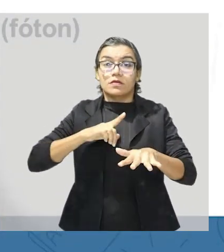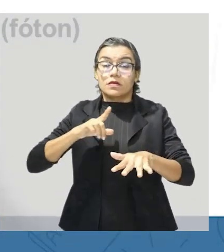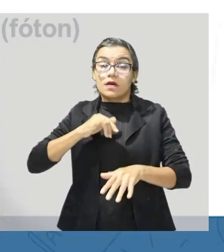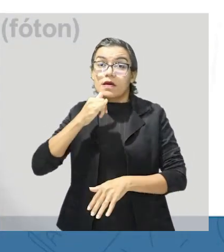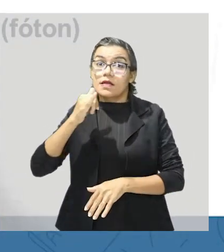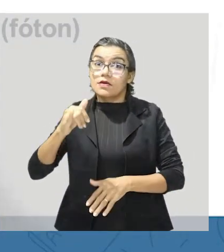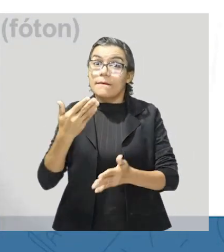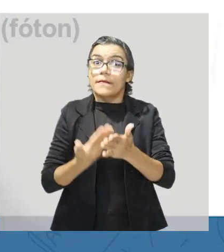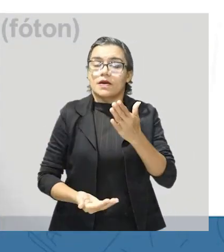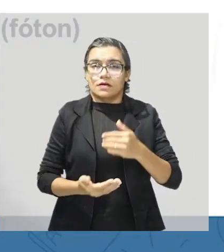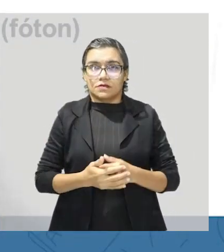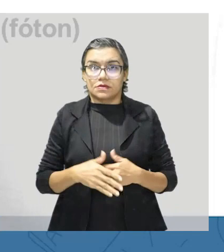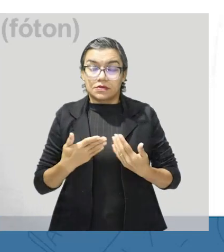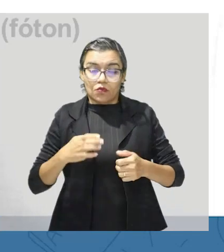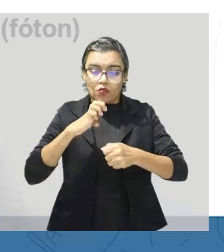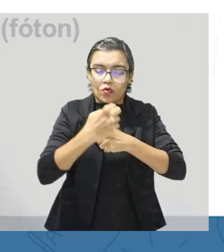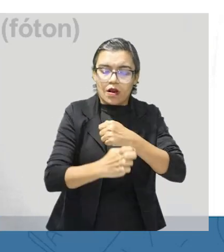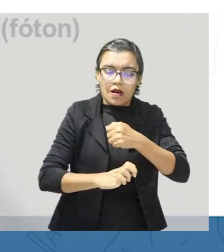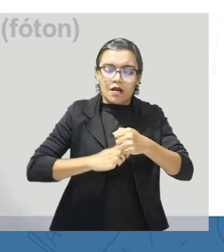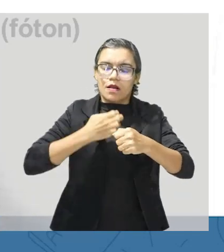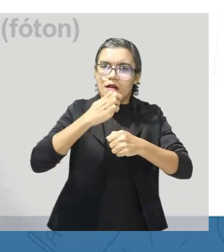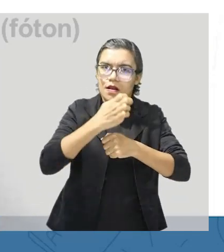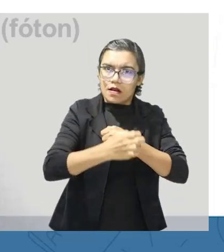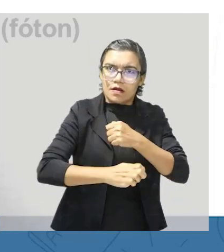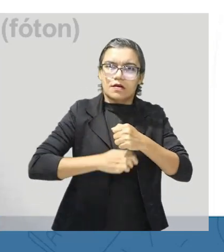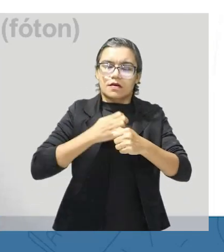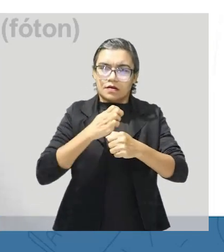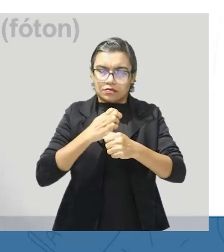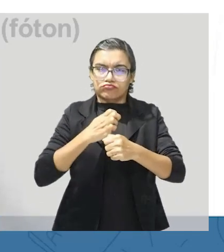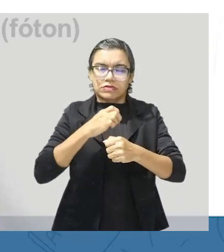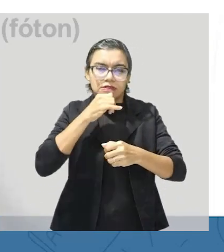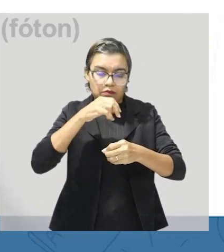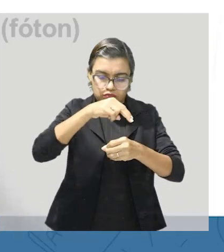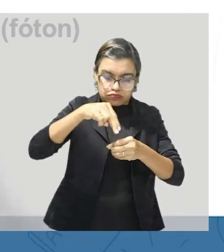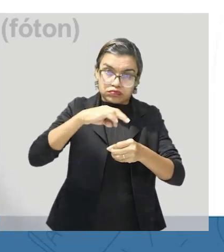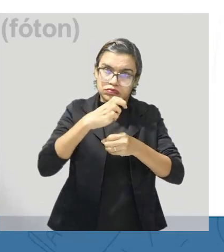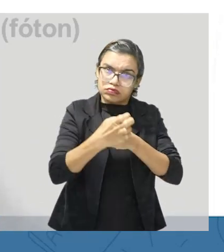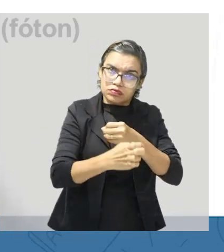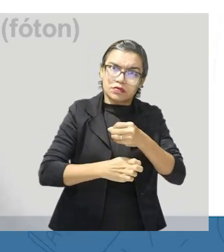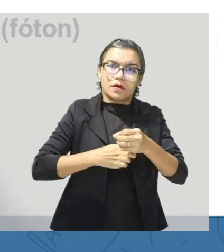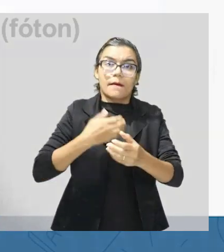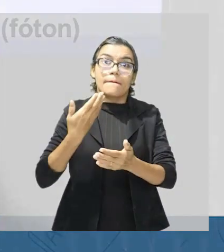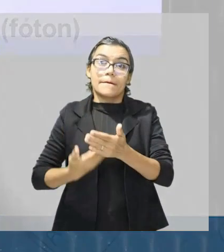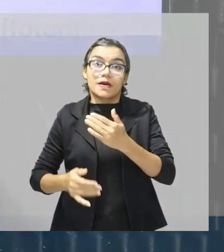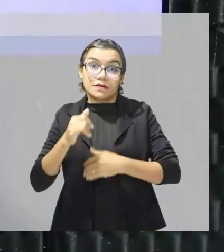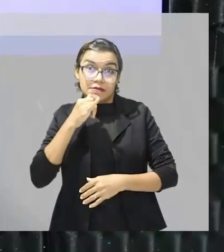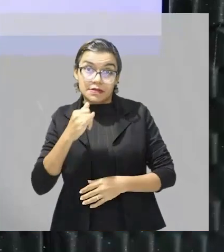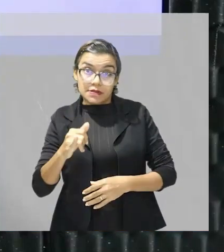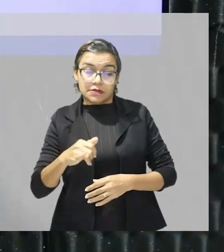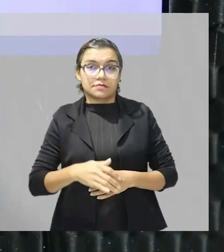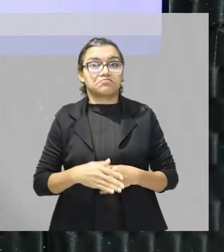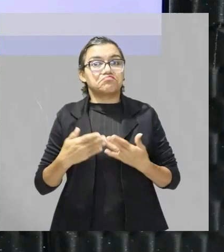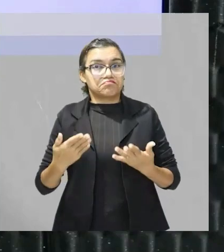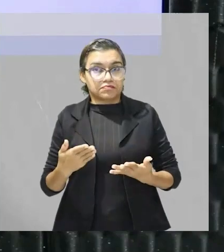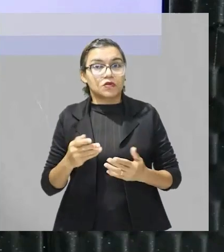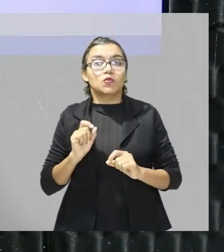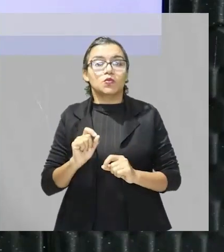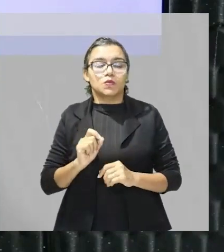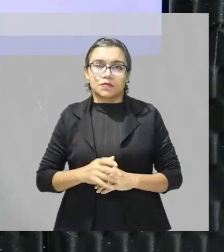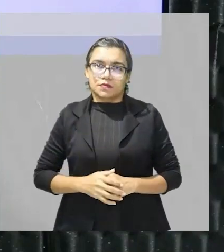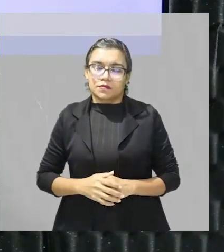os elétrons girando ao redor do núcleo né a tendência é que eles perdesse energia e com isso